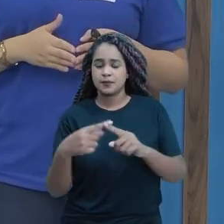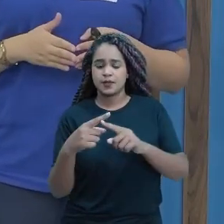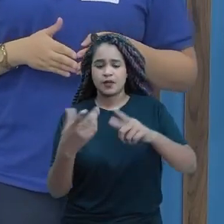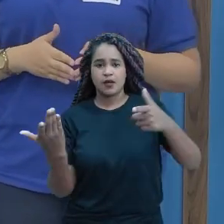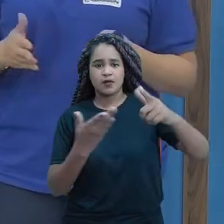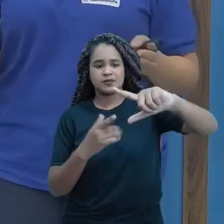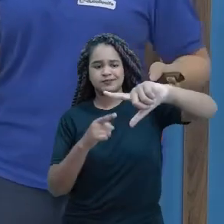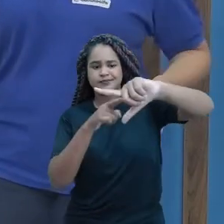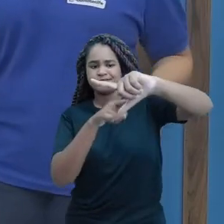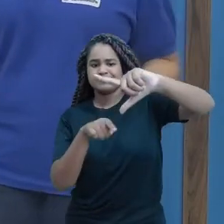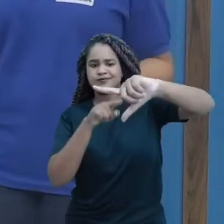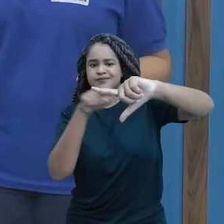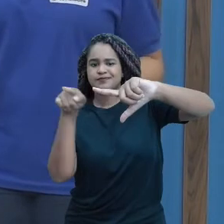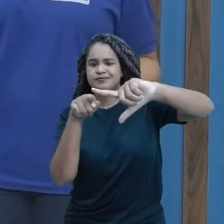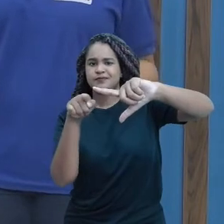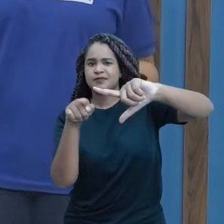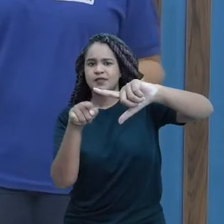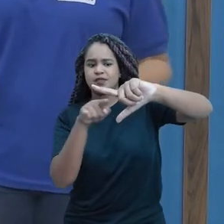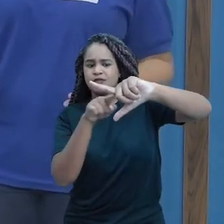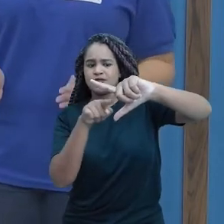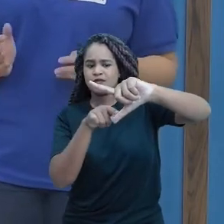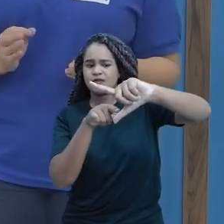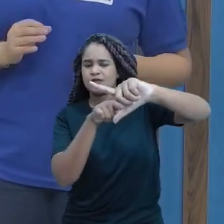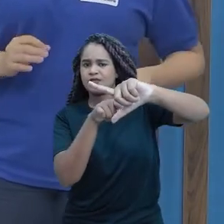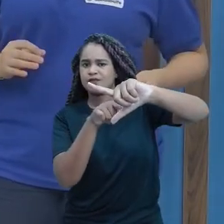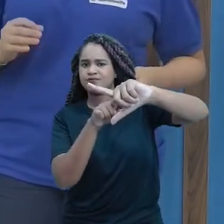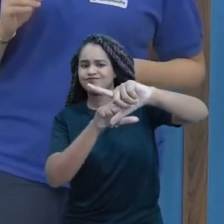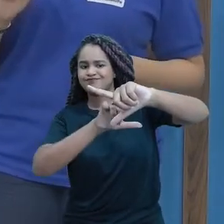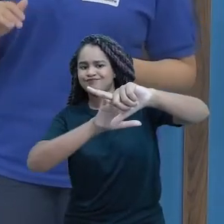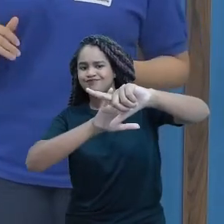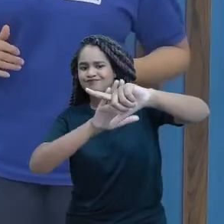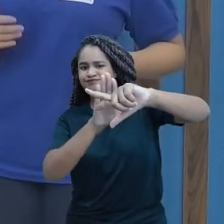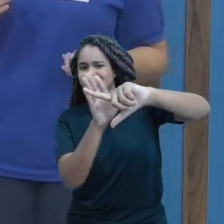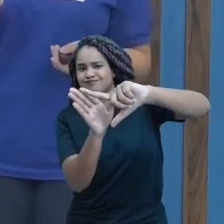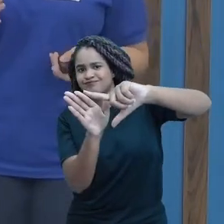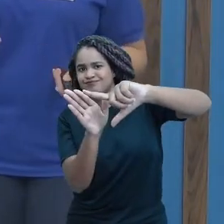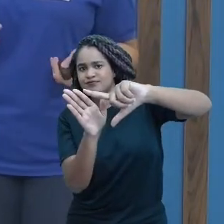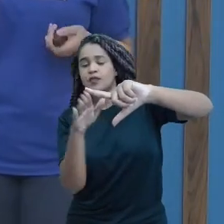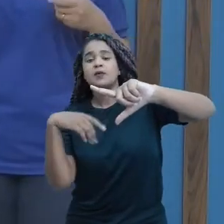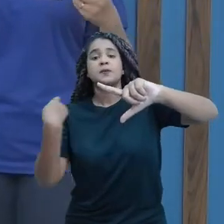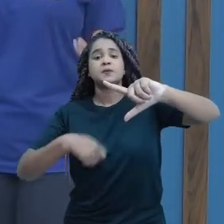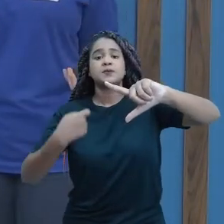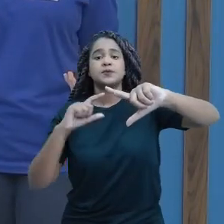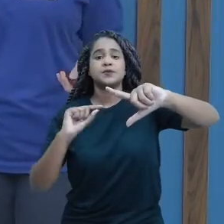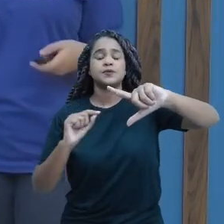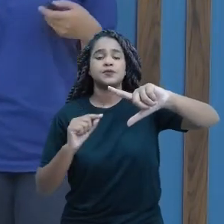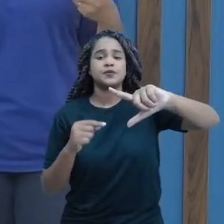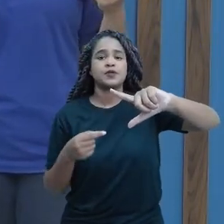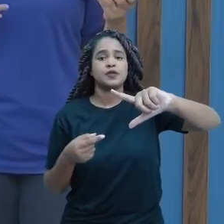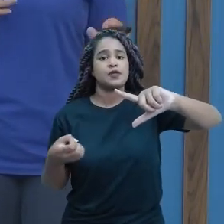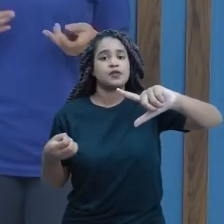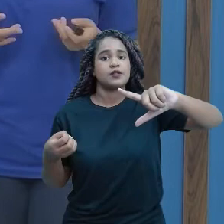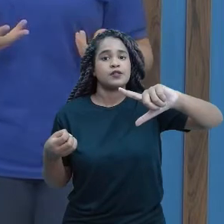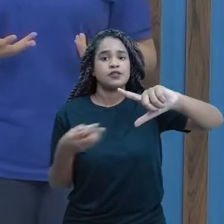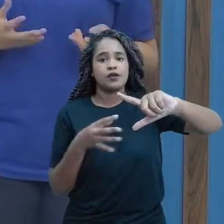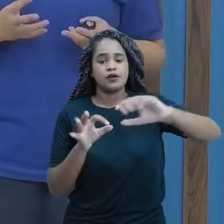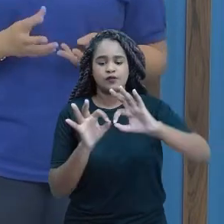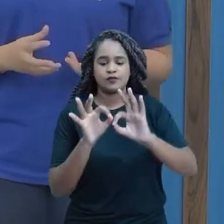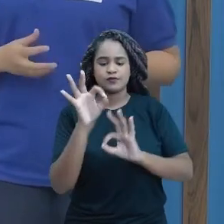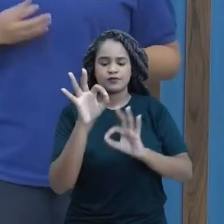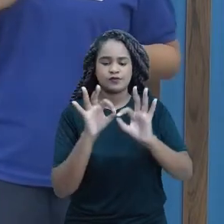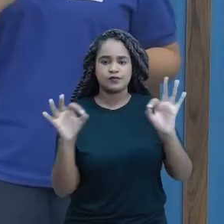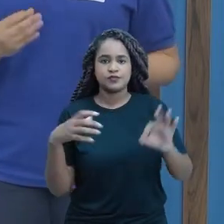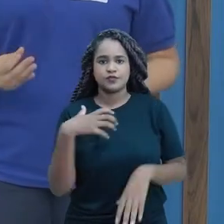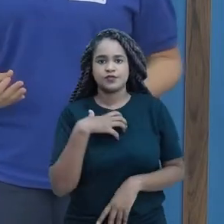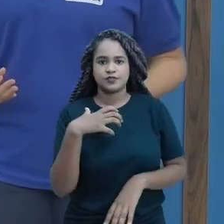inclinados agora, não estão fazendo aí 90 graus. Então, a gente precisa agora de uma nova medida. Como é que a gente faz para relacionar, para